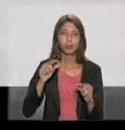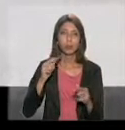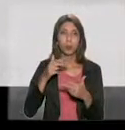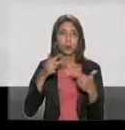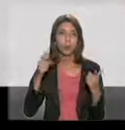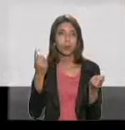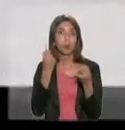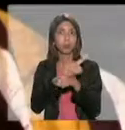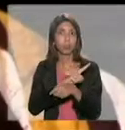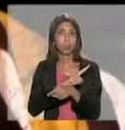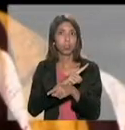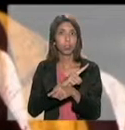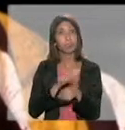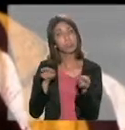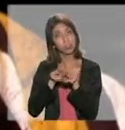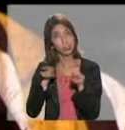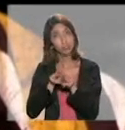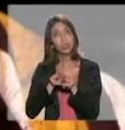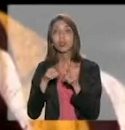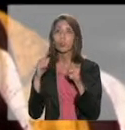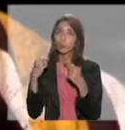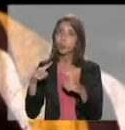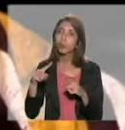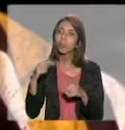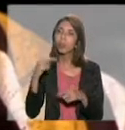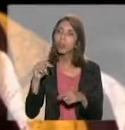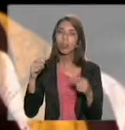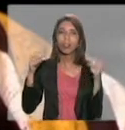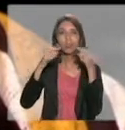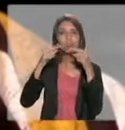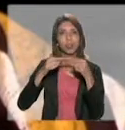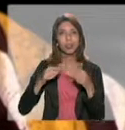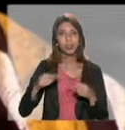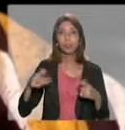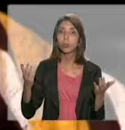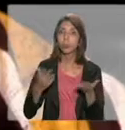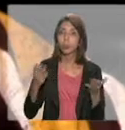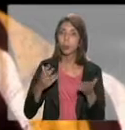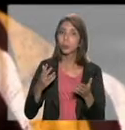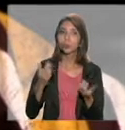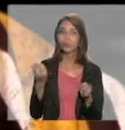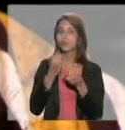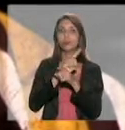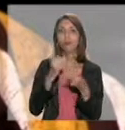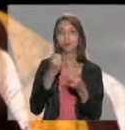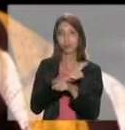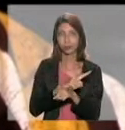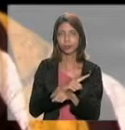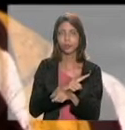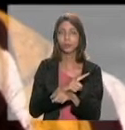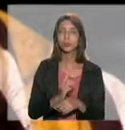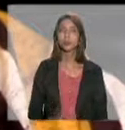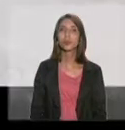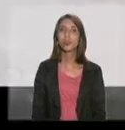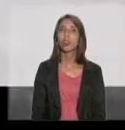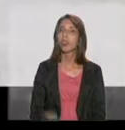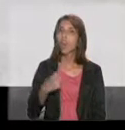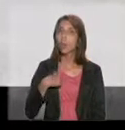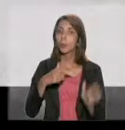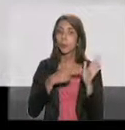minimizar as questões contrárias a ela, inclusive quanto à questão das suas aplicações que estão sendo